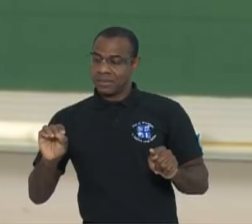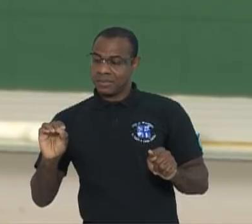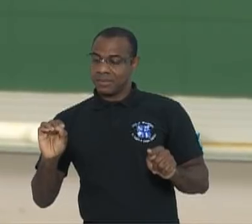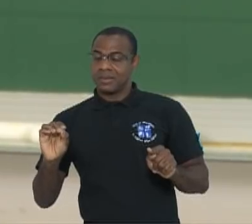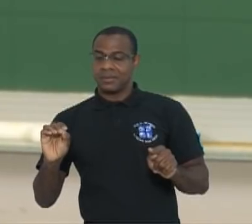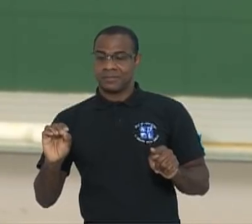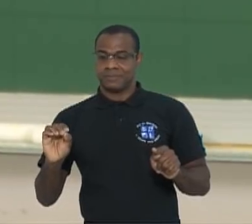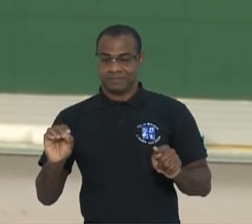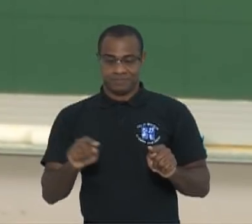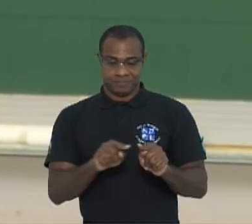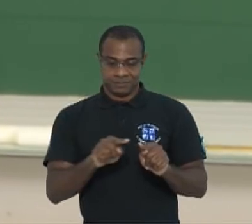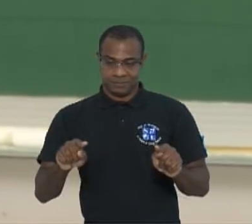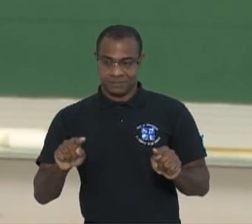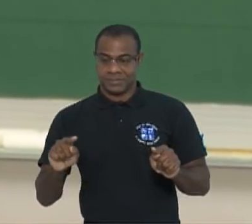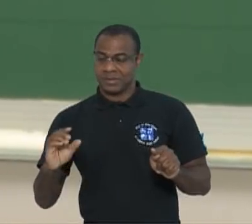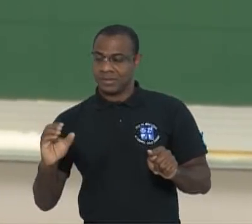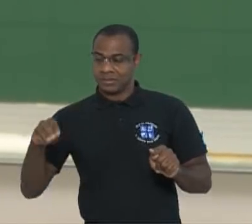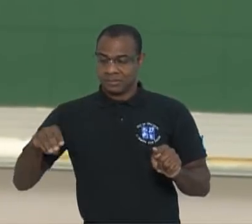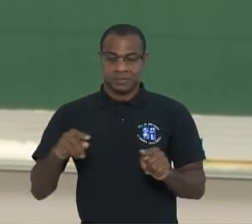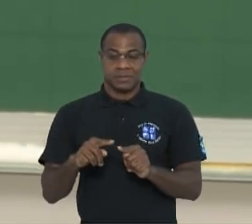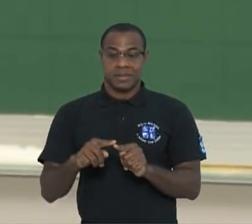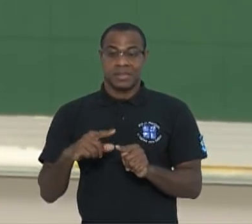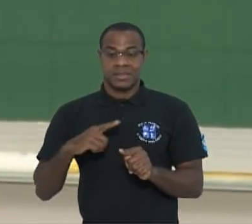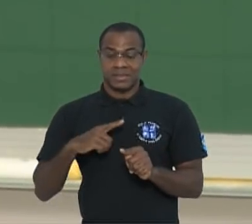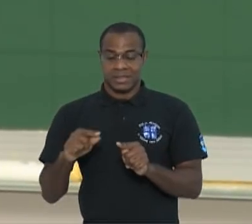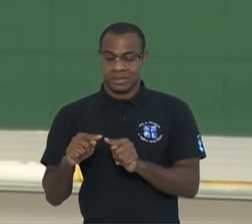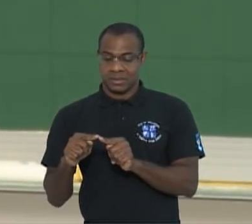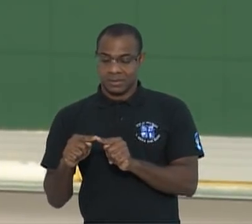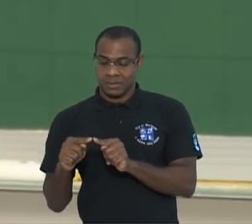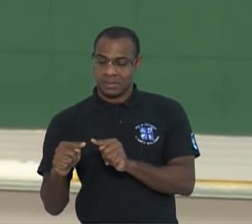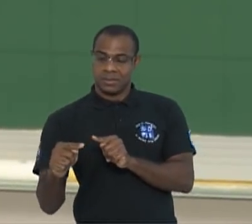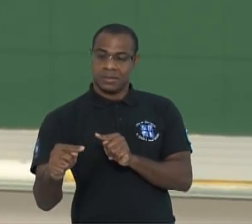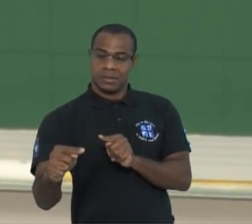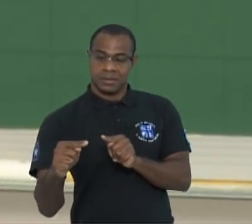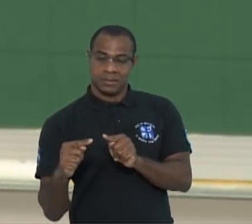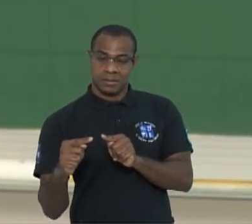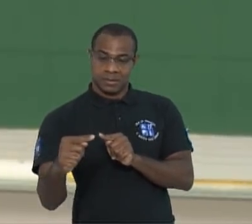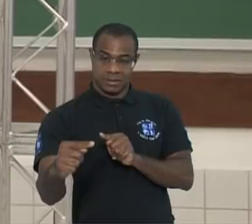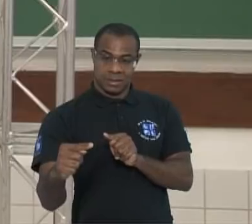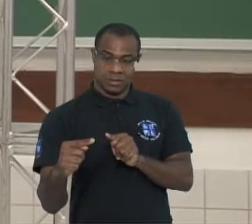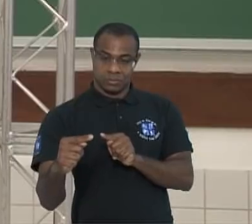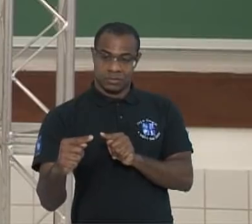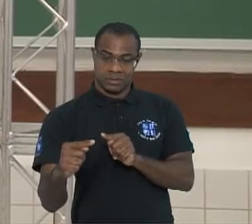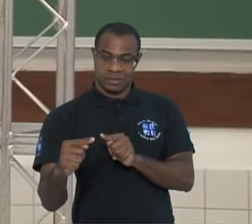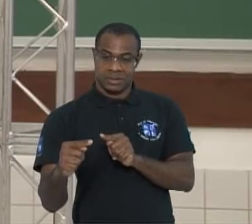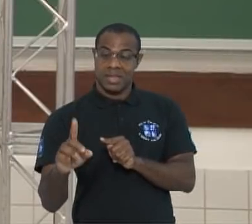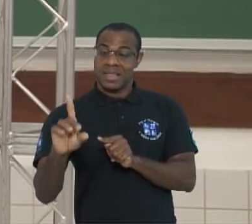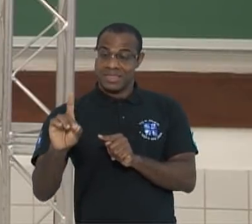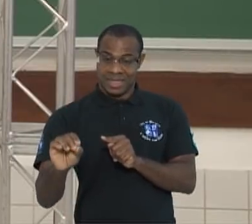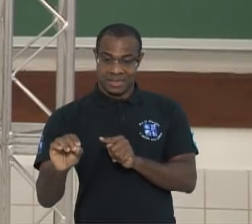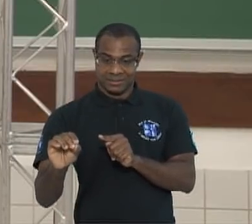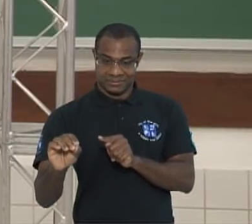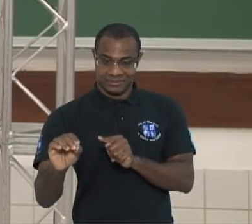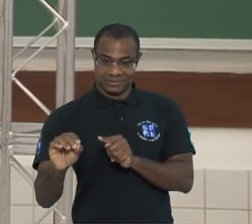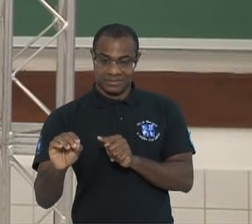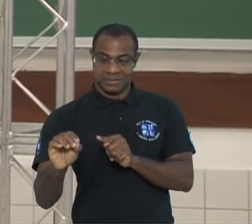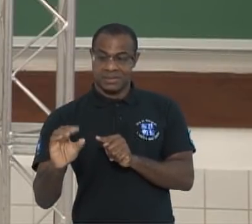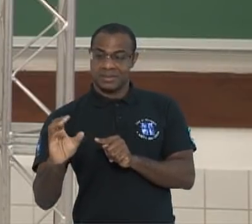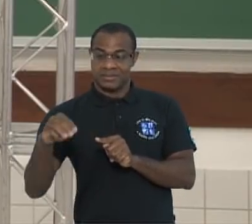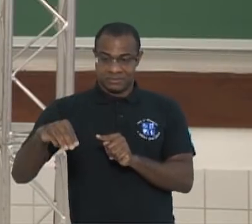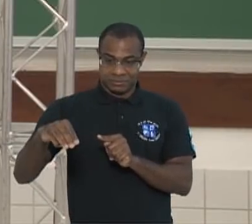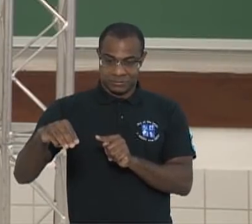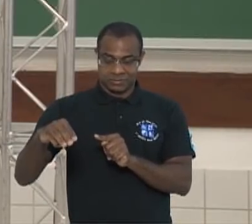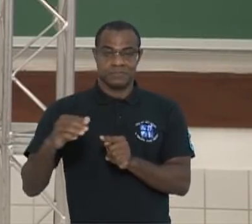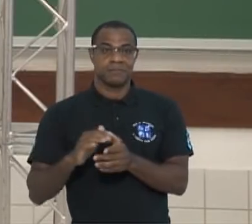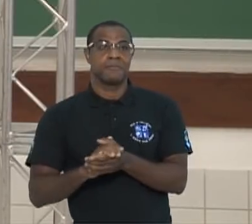nós temos 7 centímetros de largura também. Então, multiplicando essas três